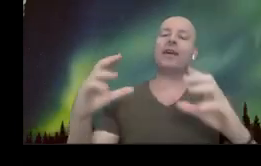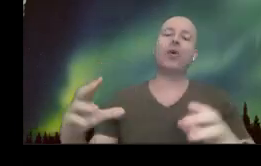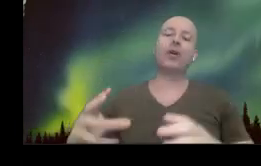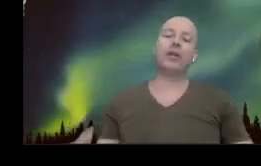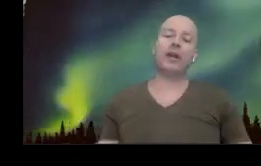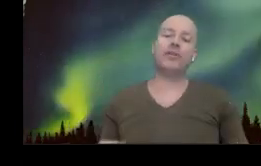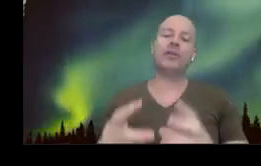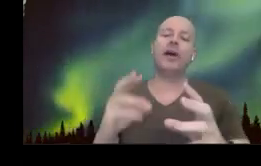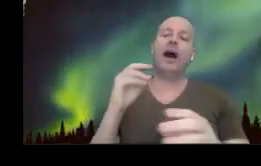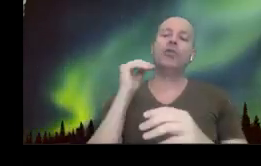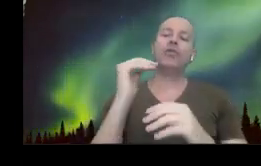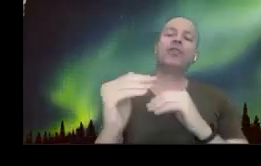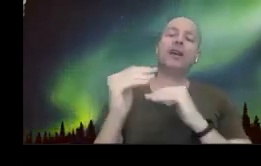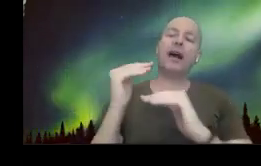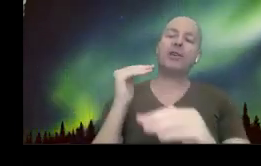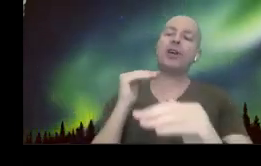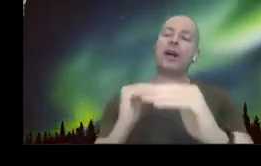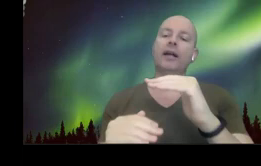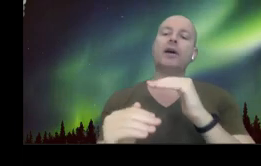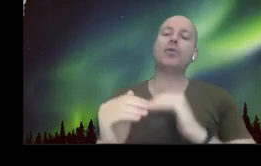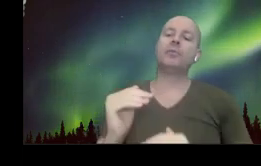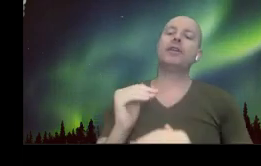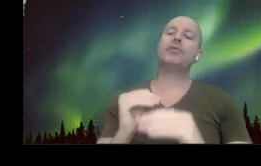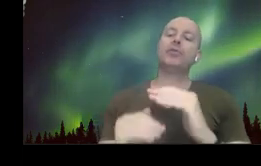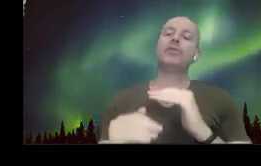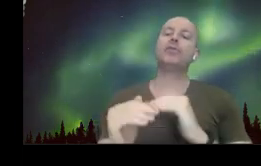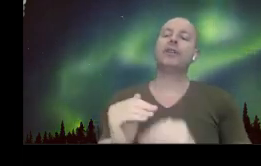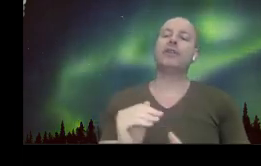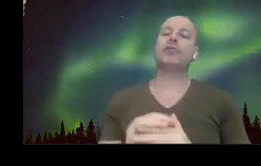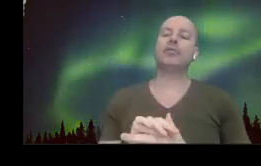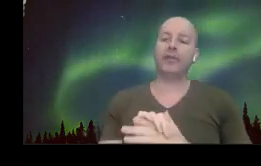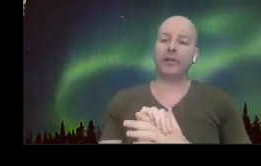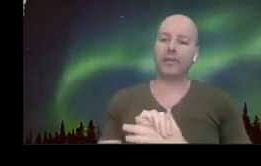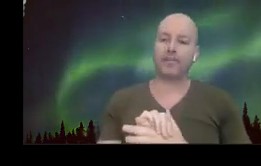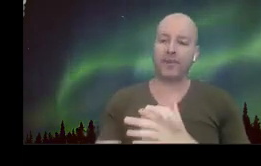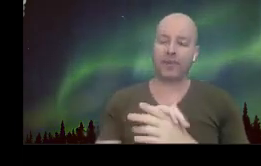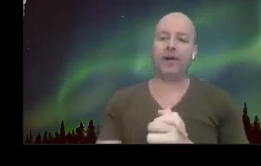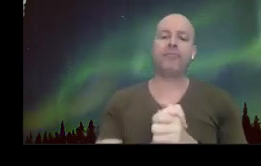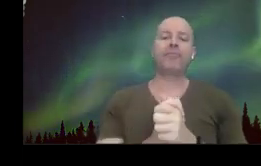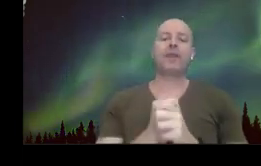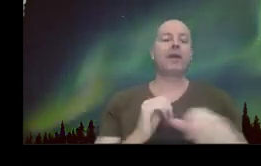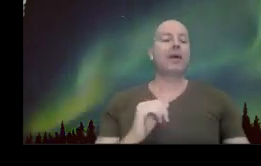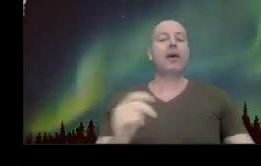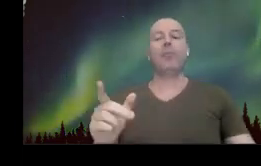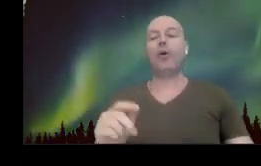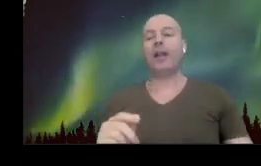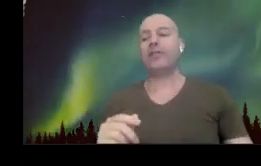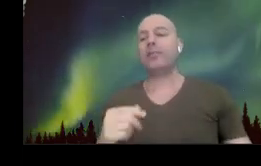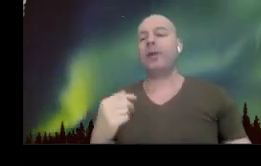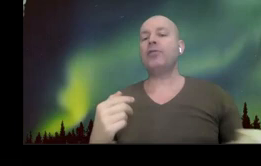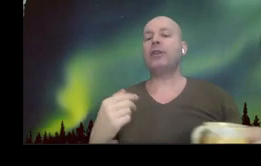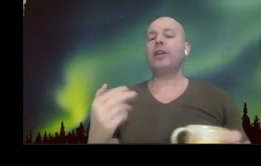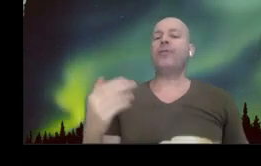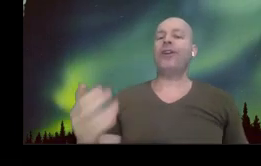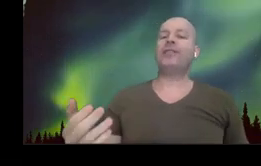várias categorias aonde você encaixa cada uma das suas unidades de conservação, tá? Bom,